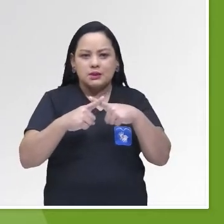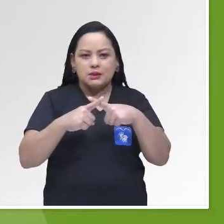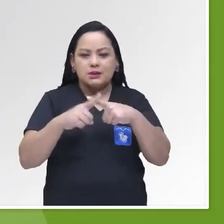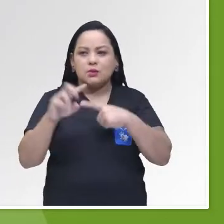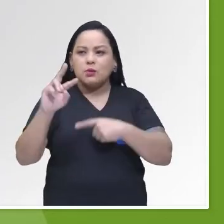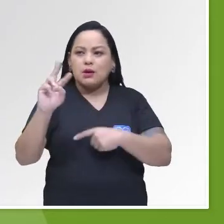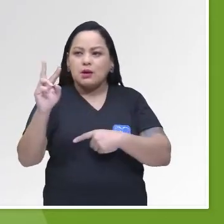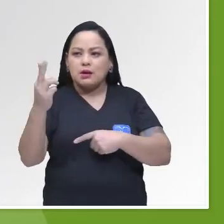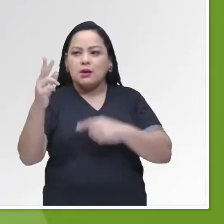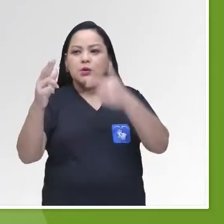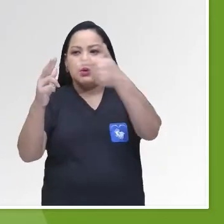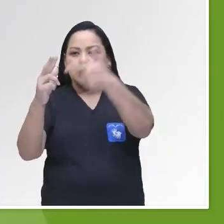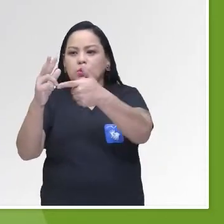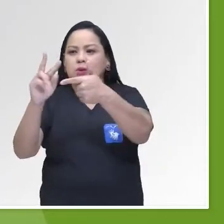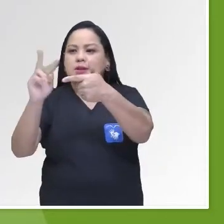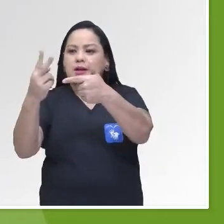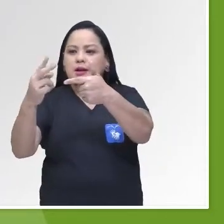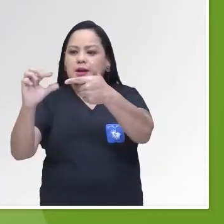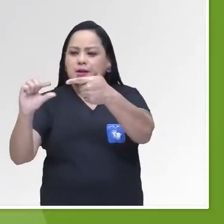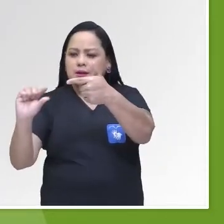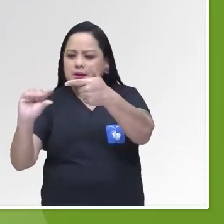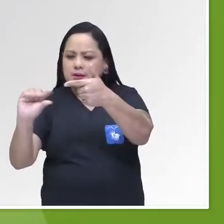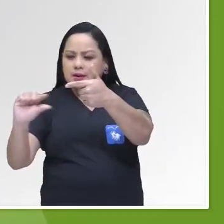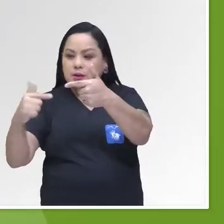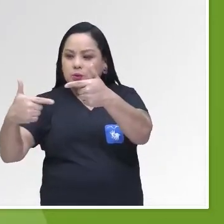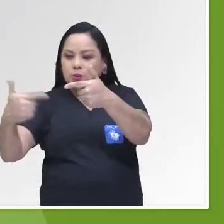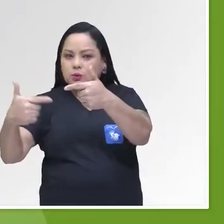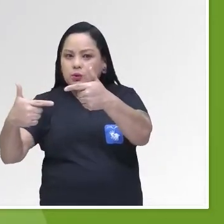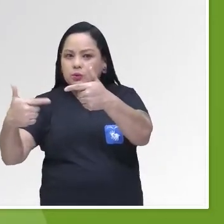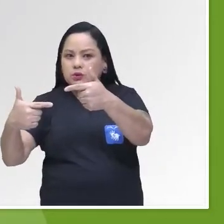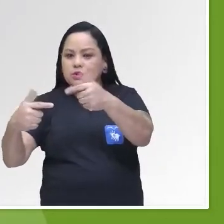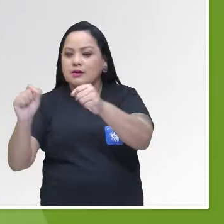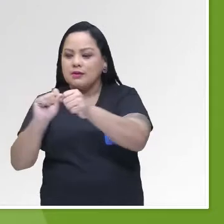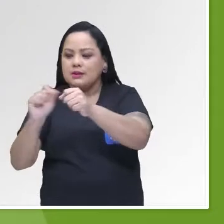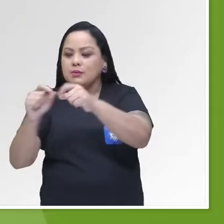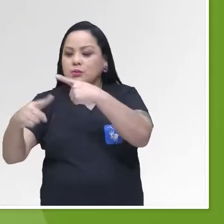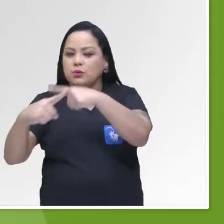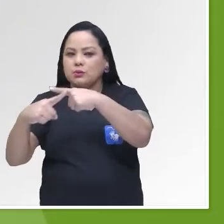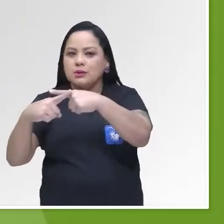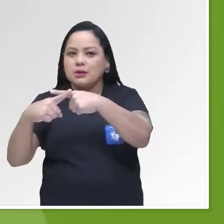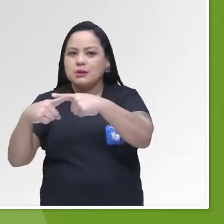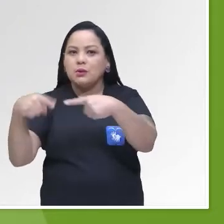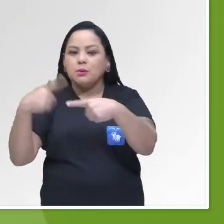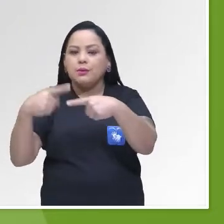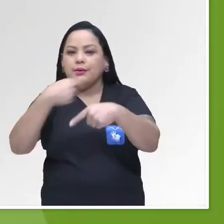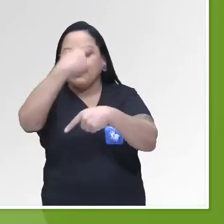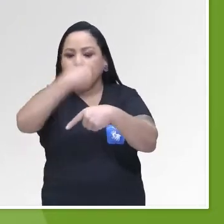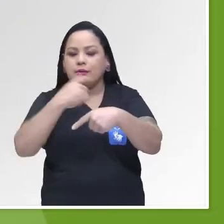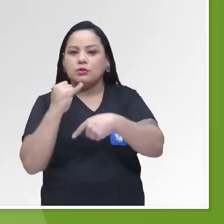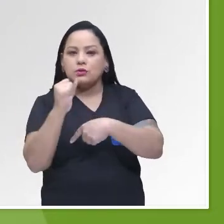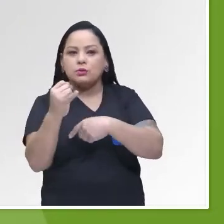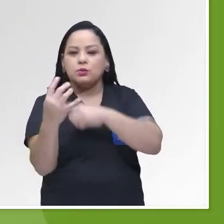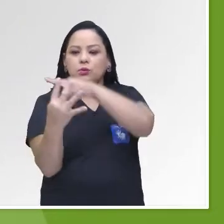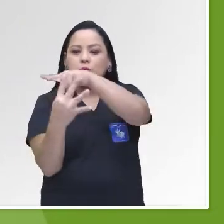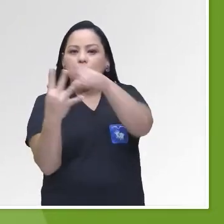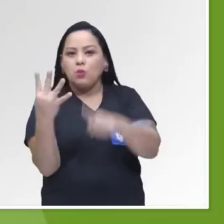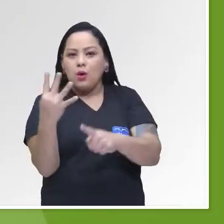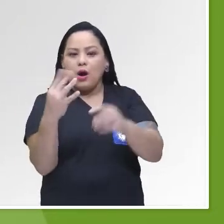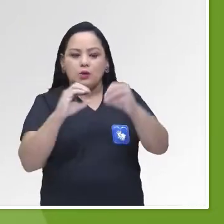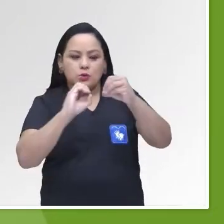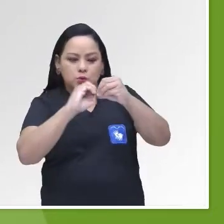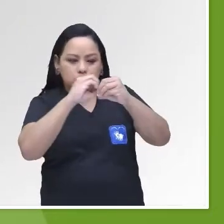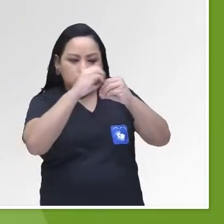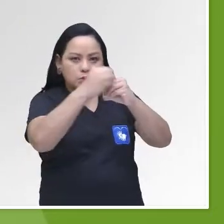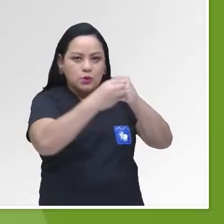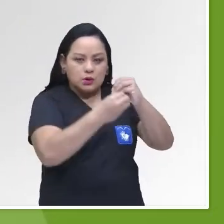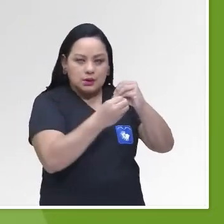esqueçam disso, ok? Por isso que aqui eu digo que eu tenho 4 moléculas